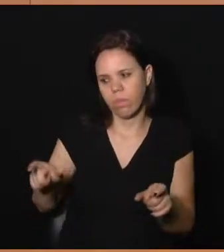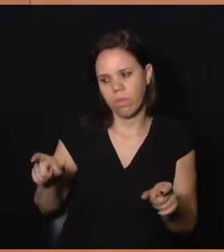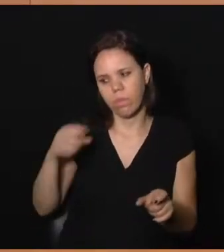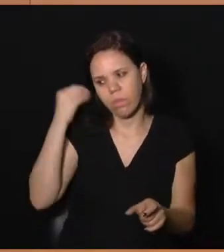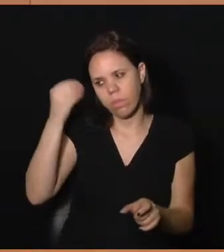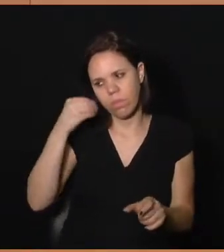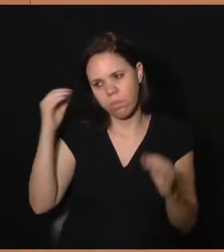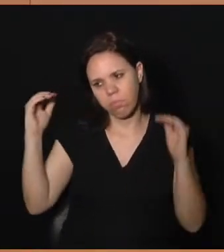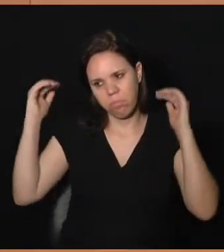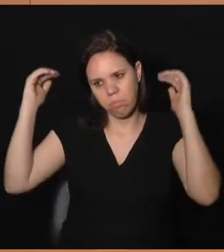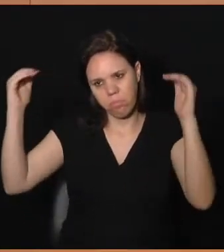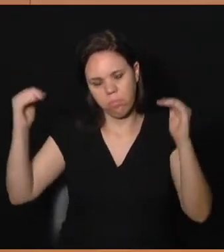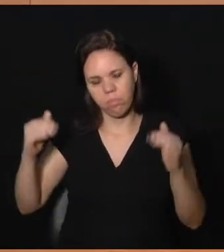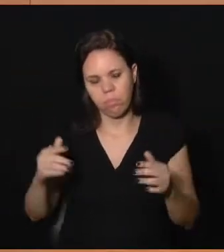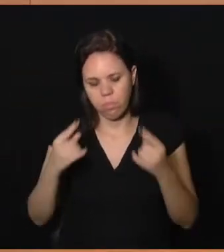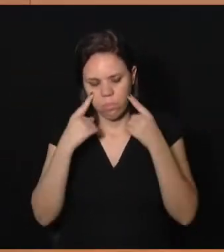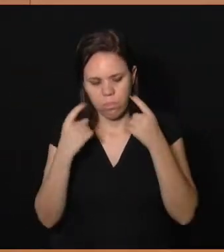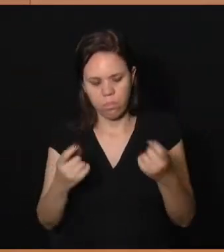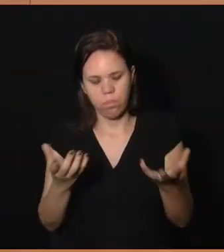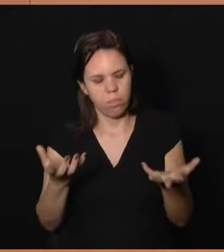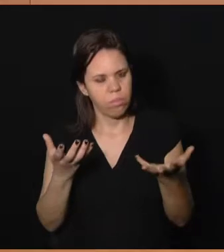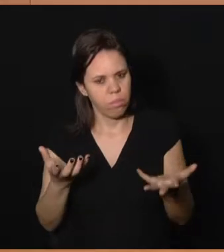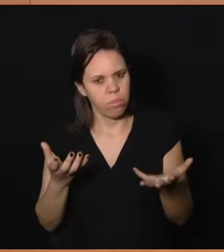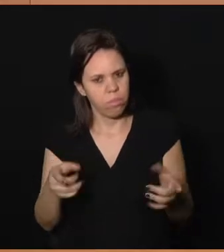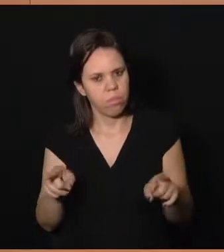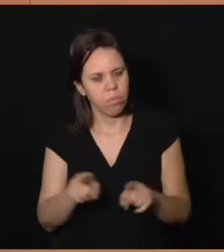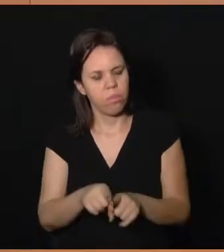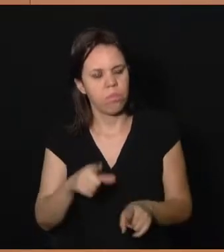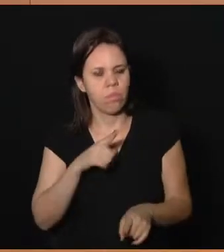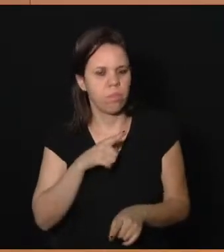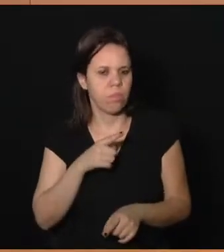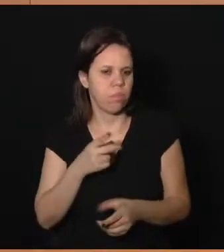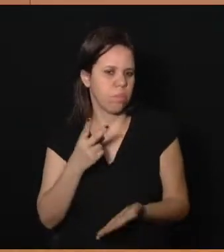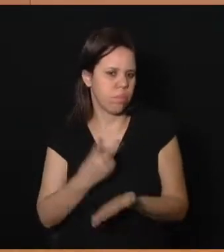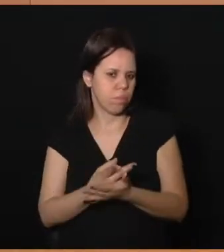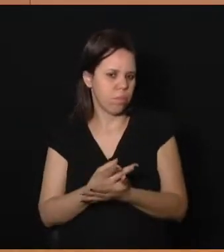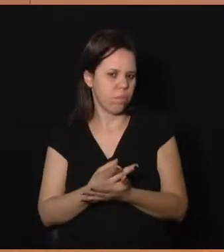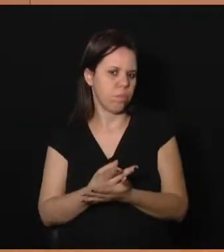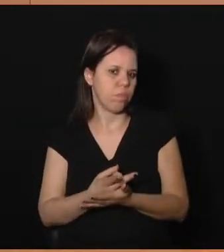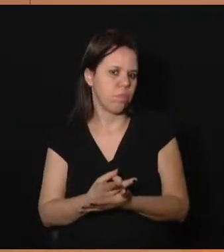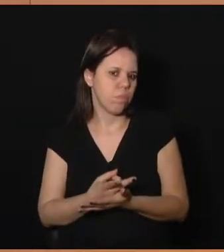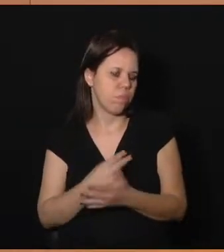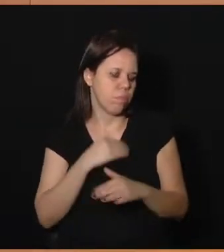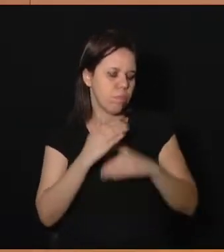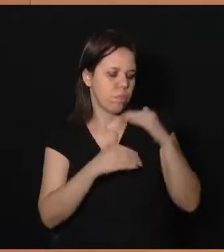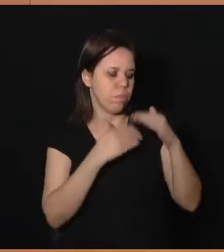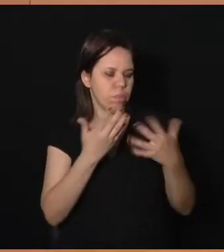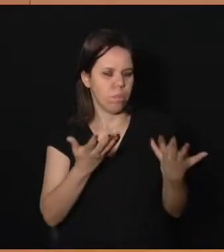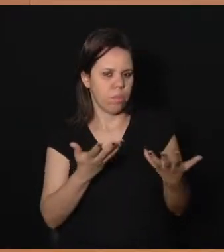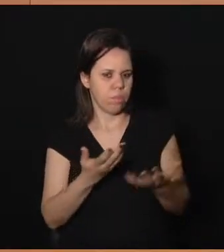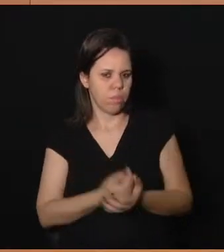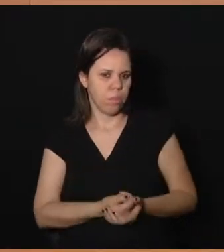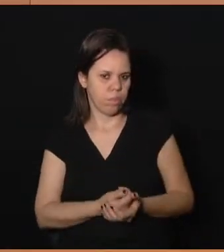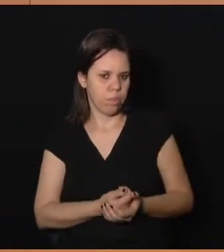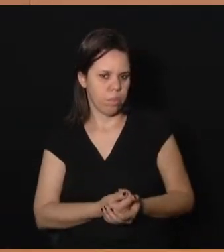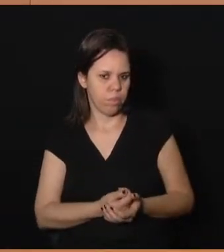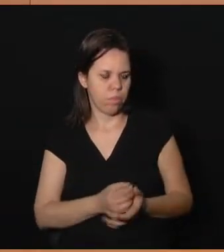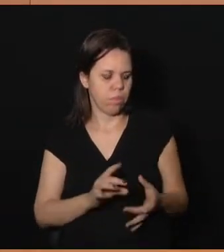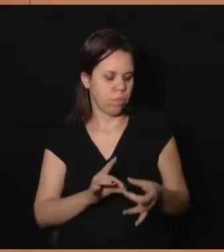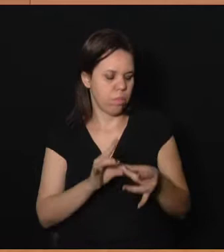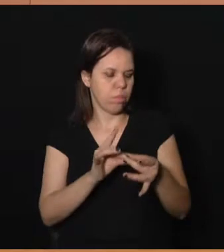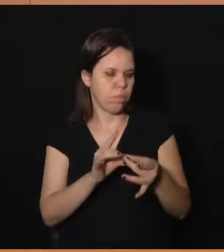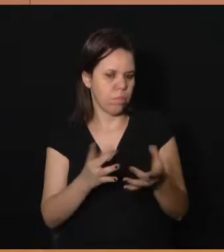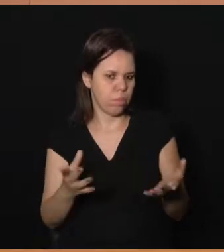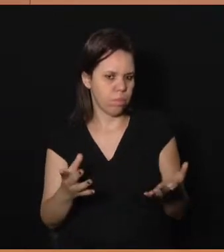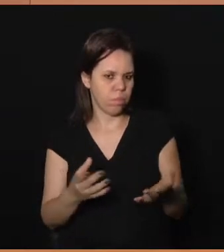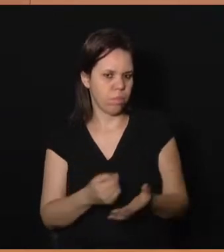digamos, interessantes que também tenham essa visão de desenvolvimento e buscarmos realmente essa parceria com